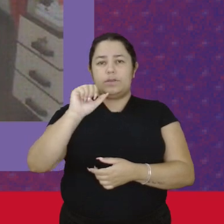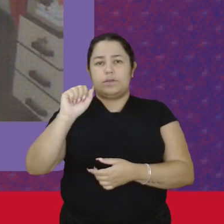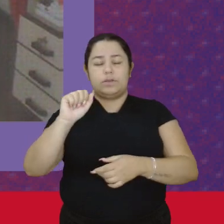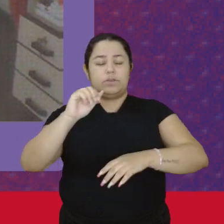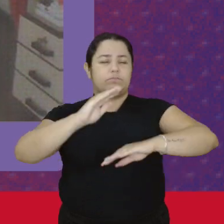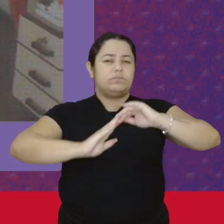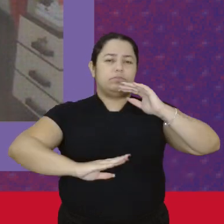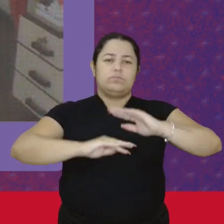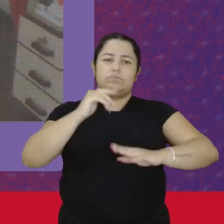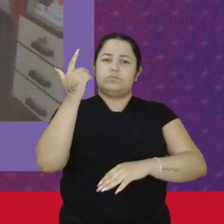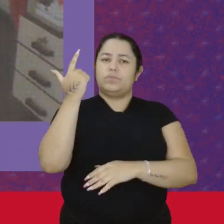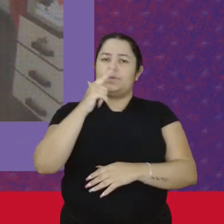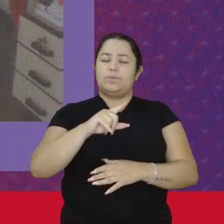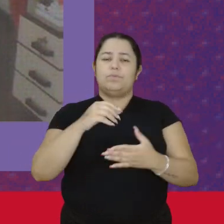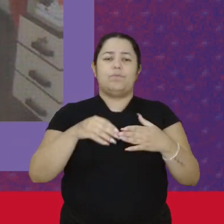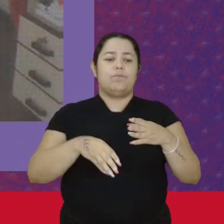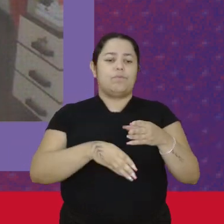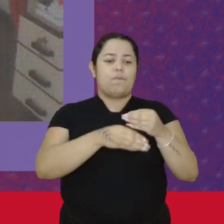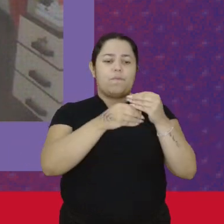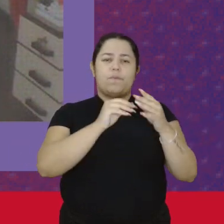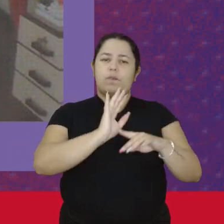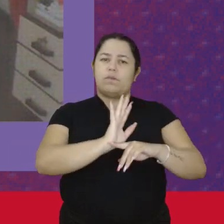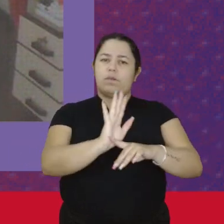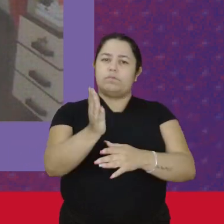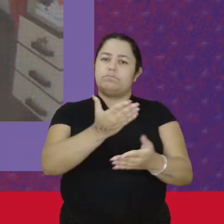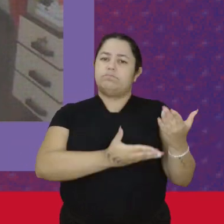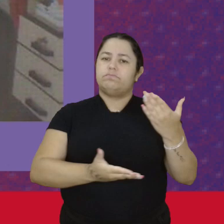jornais que todos contribuíram muito para